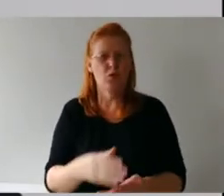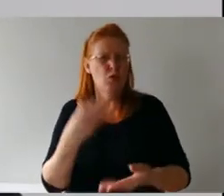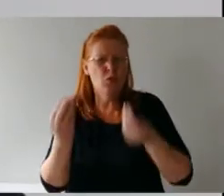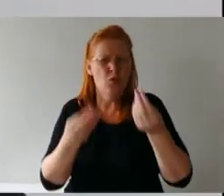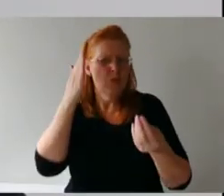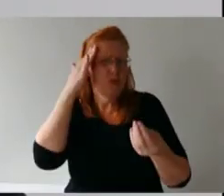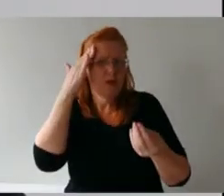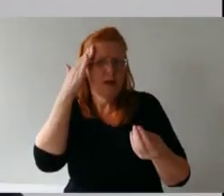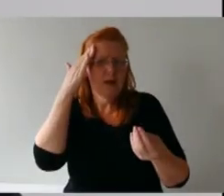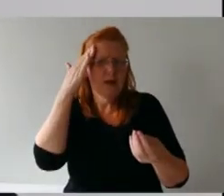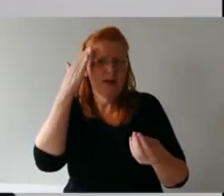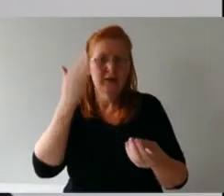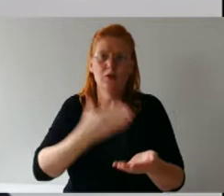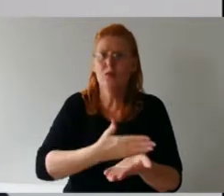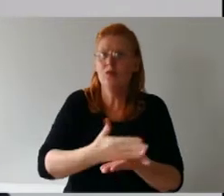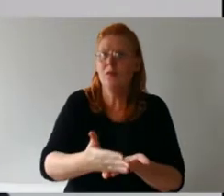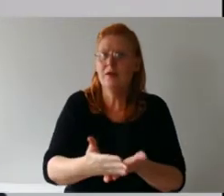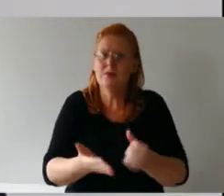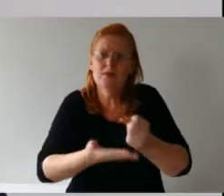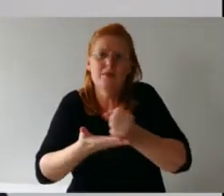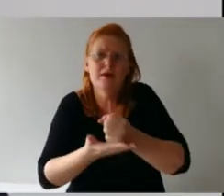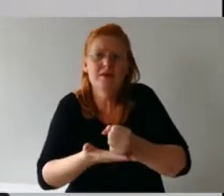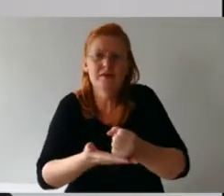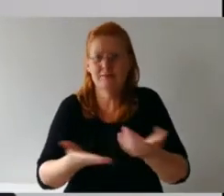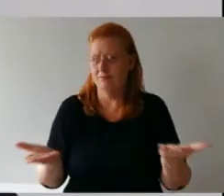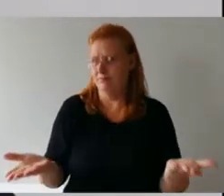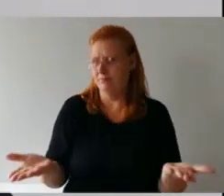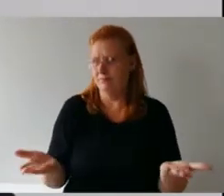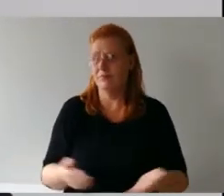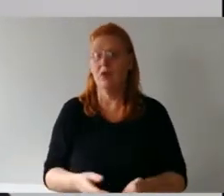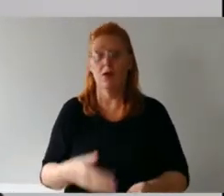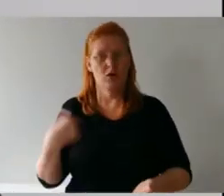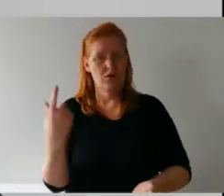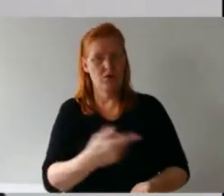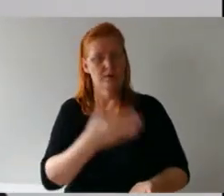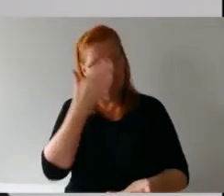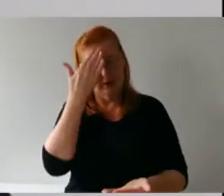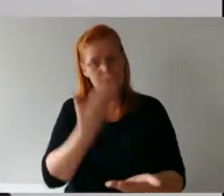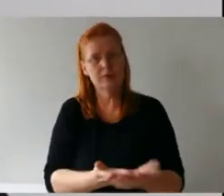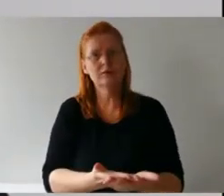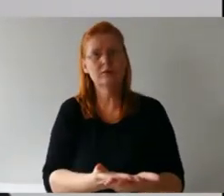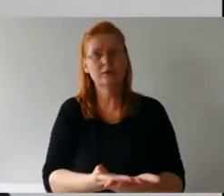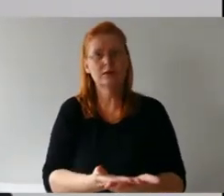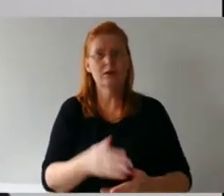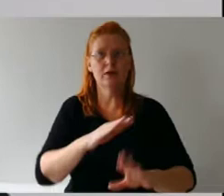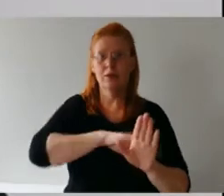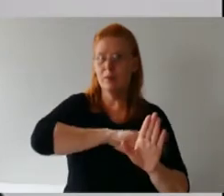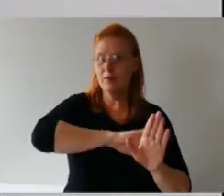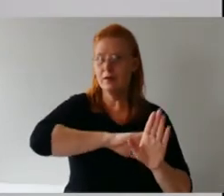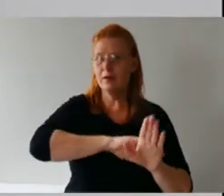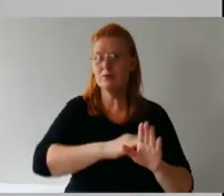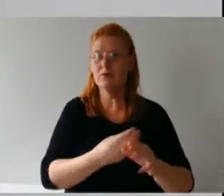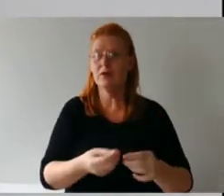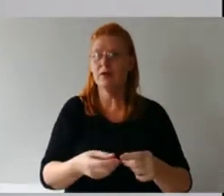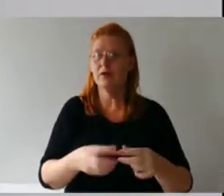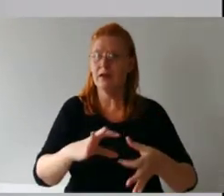fruto de uma gênese. A gênese é compreendida a partir de princípios como um princípio. Acredita-se que o